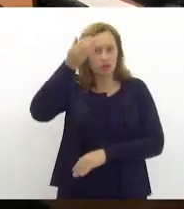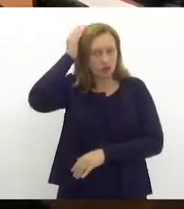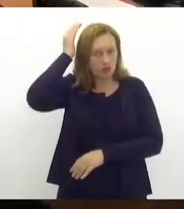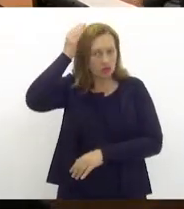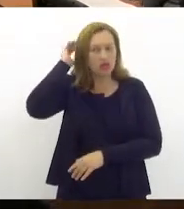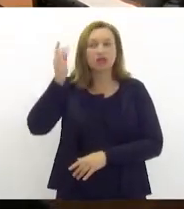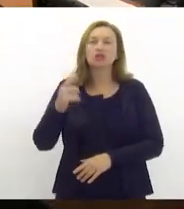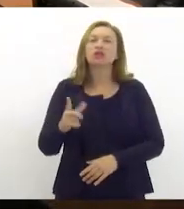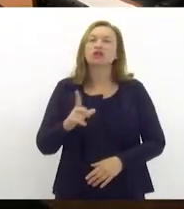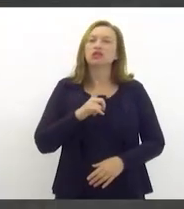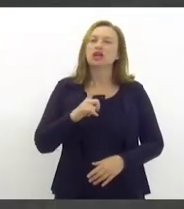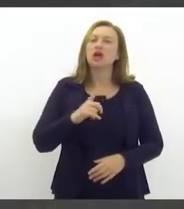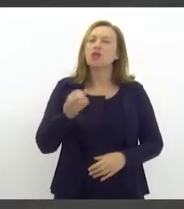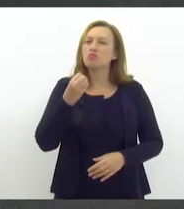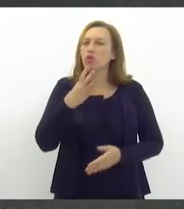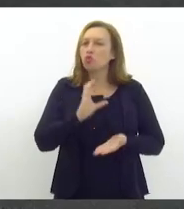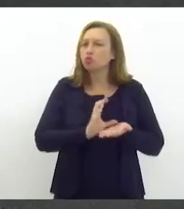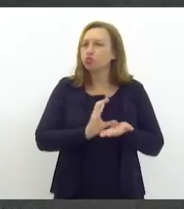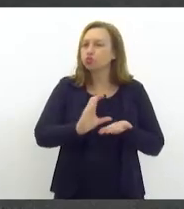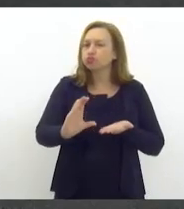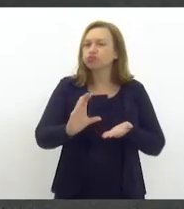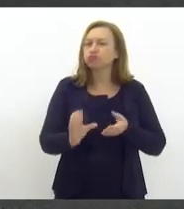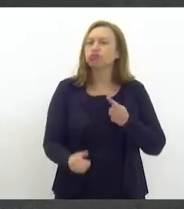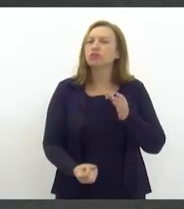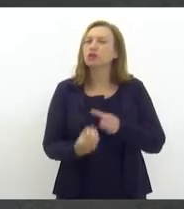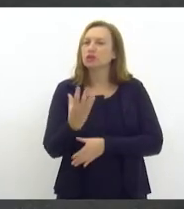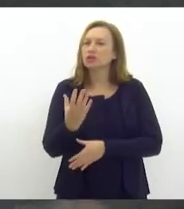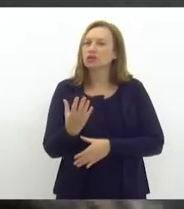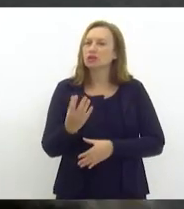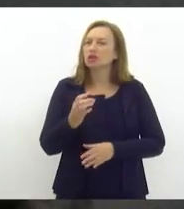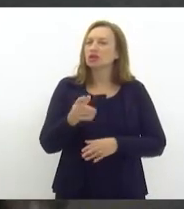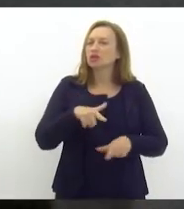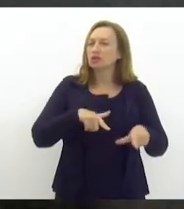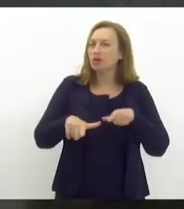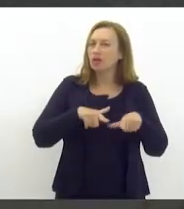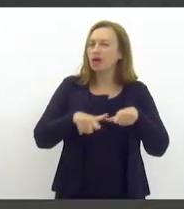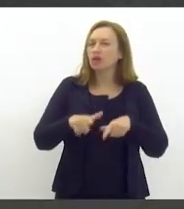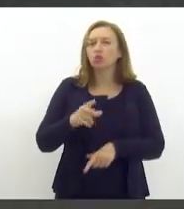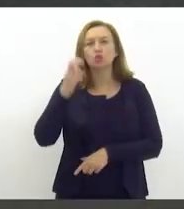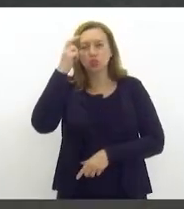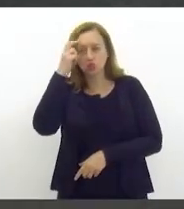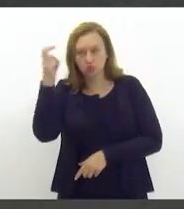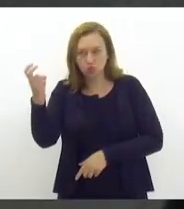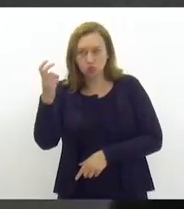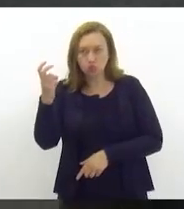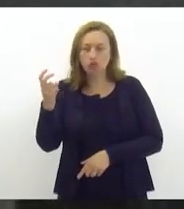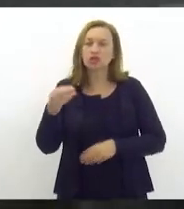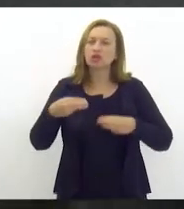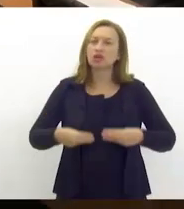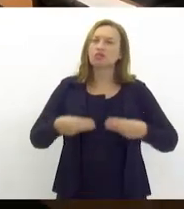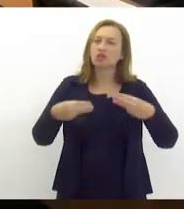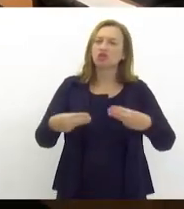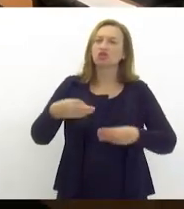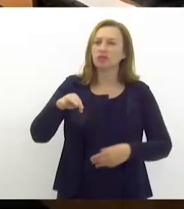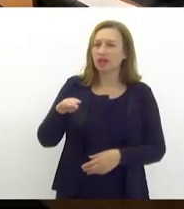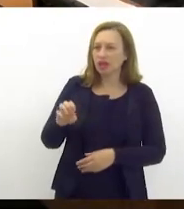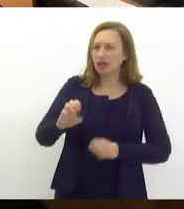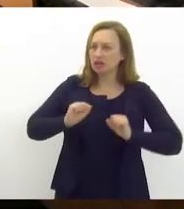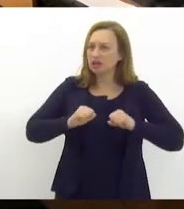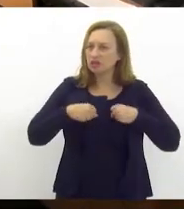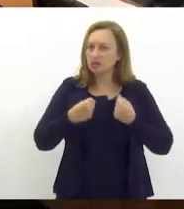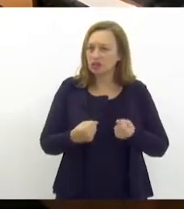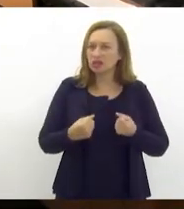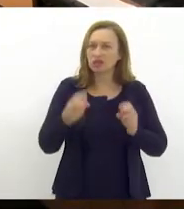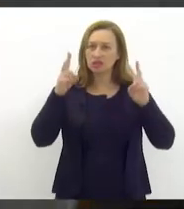nós vamos ter bons recursos para criar empregos, criar cultura, e a ministra Margarete tem se empenhado